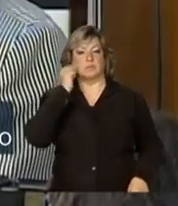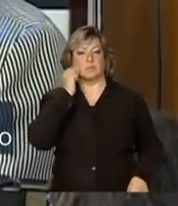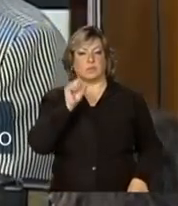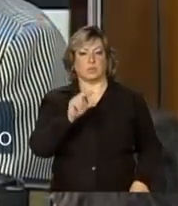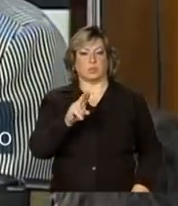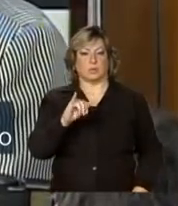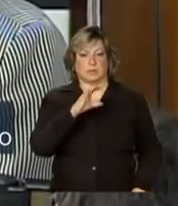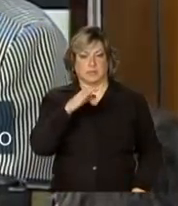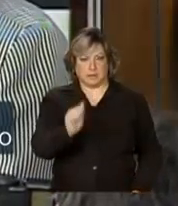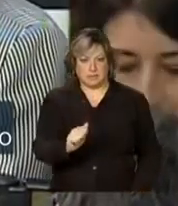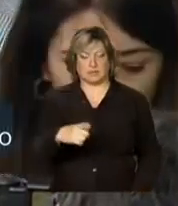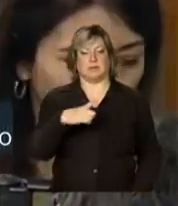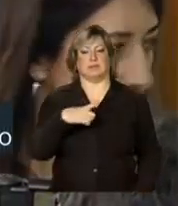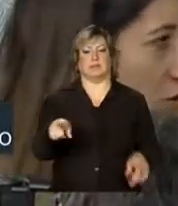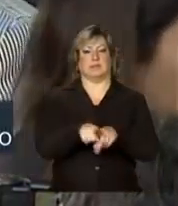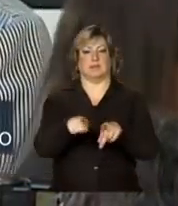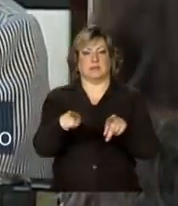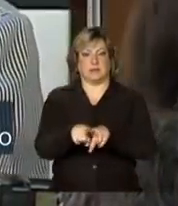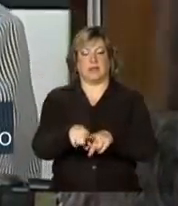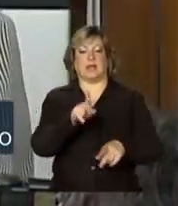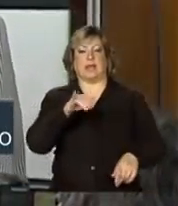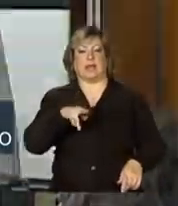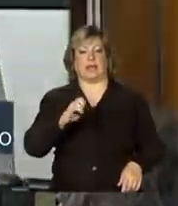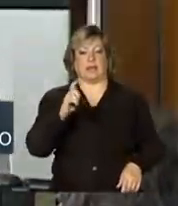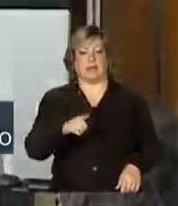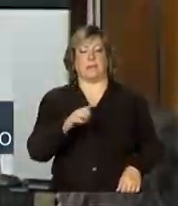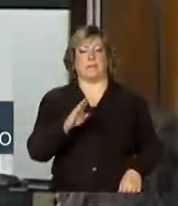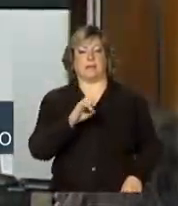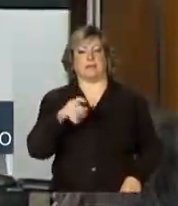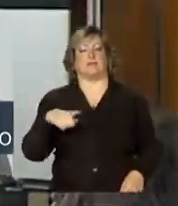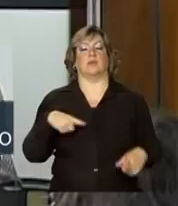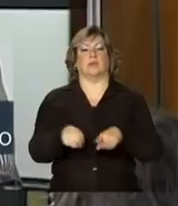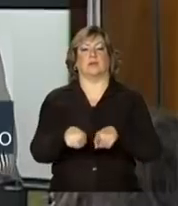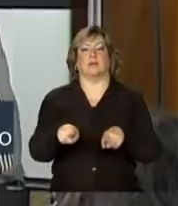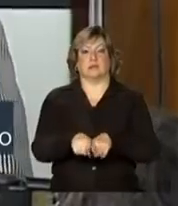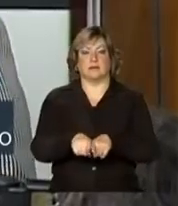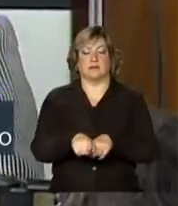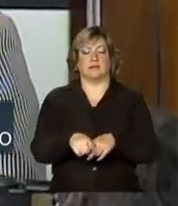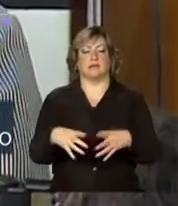Meyer, a embaixadora da Guiné-Bissau, Eugênia Araújo,